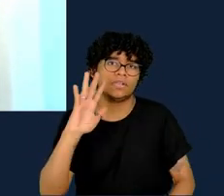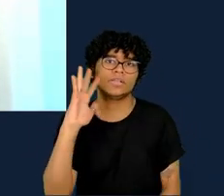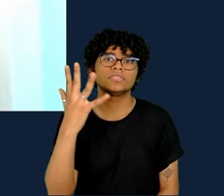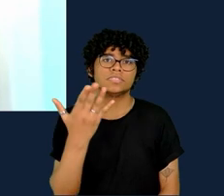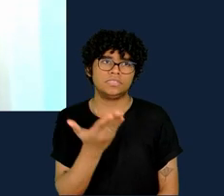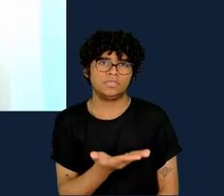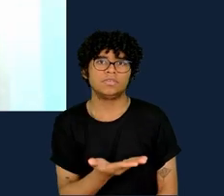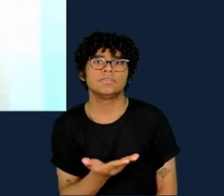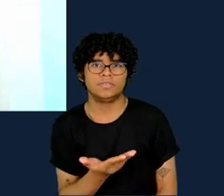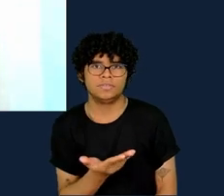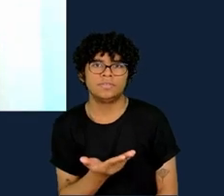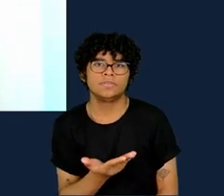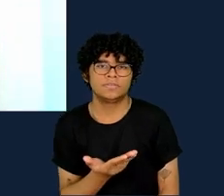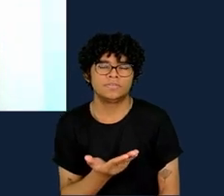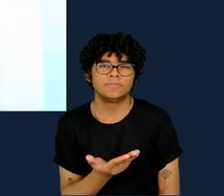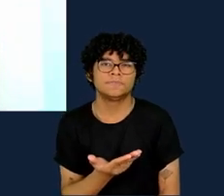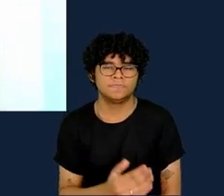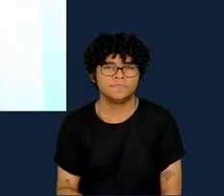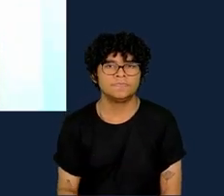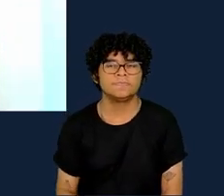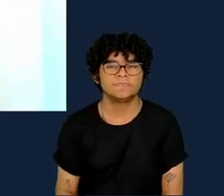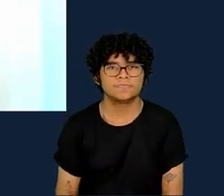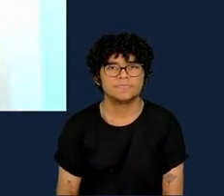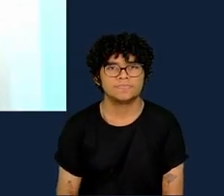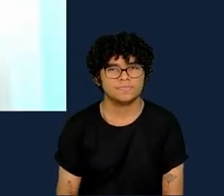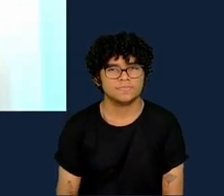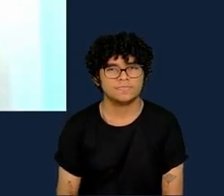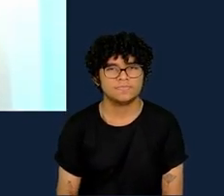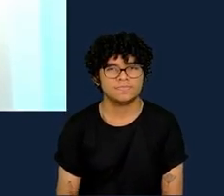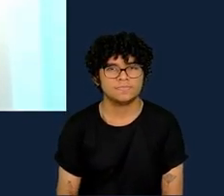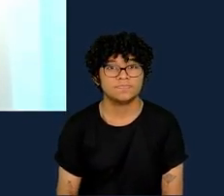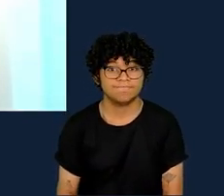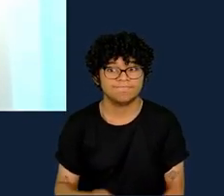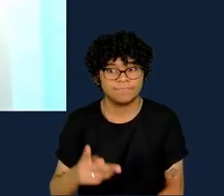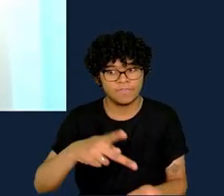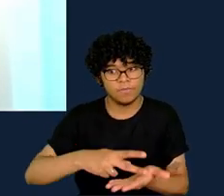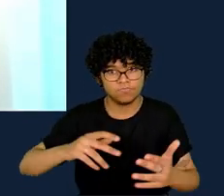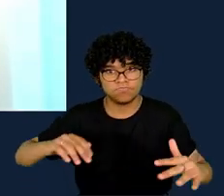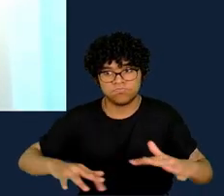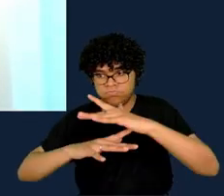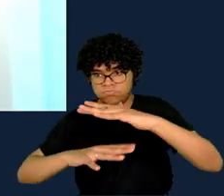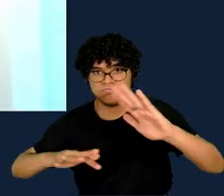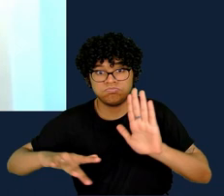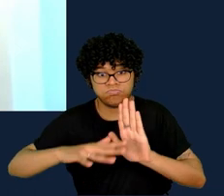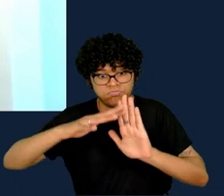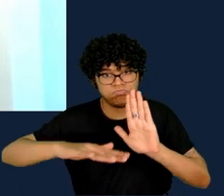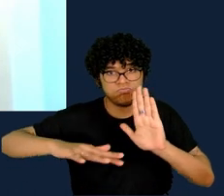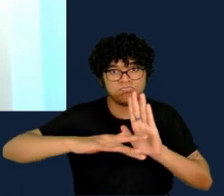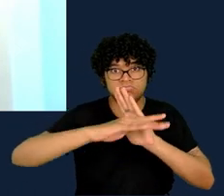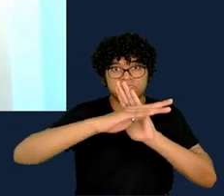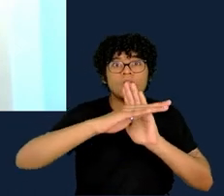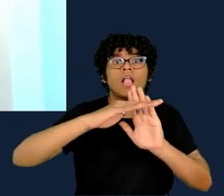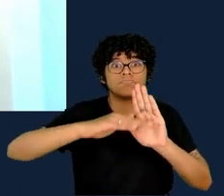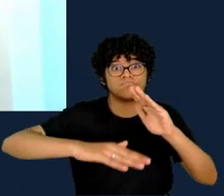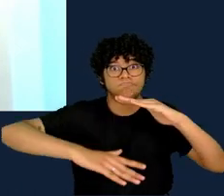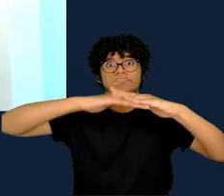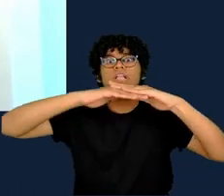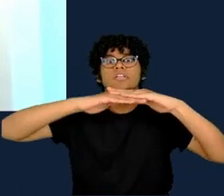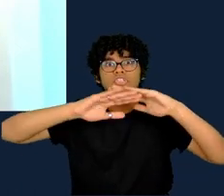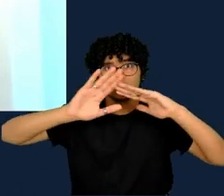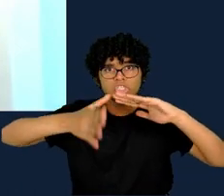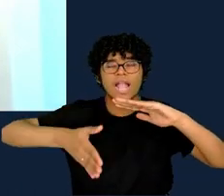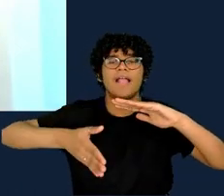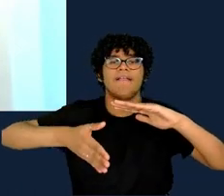na verdade, a elevação do nível do mar já está afetando essas comunidades no sul do Pacífico, etc.